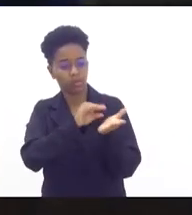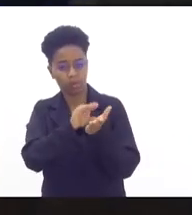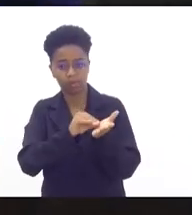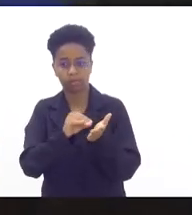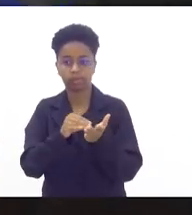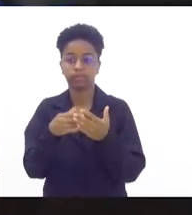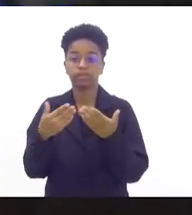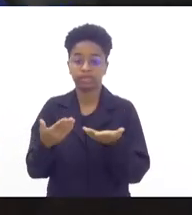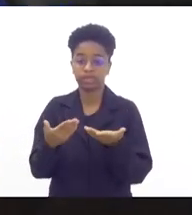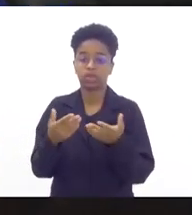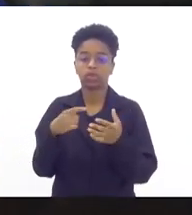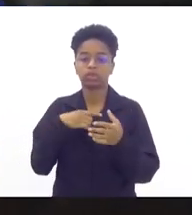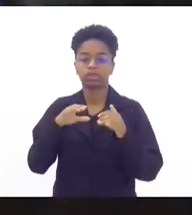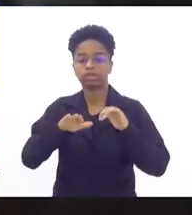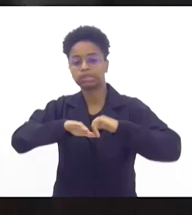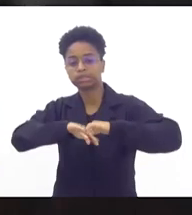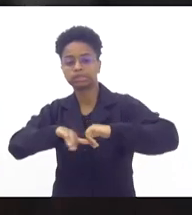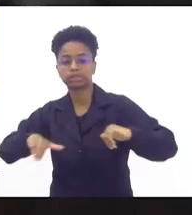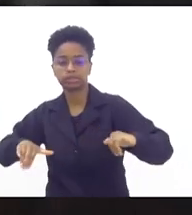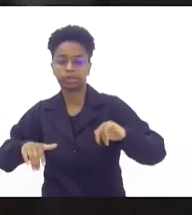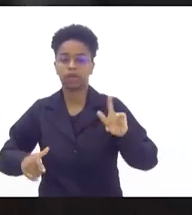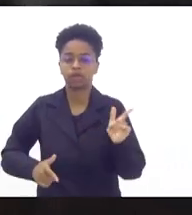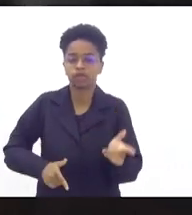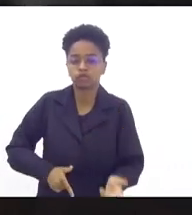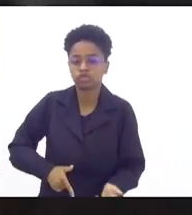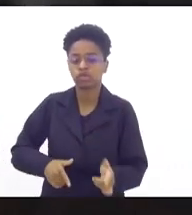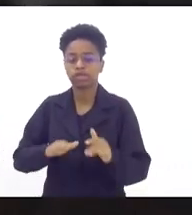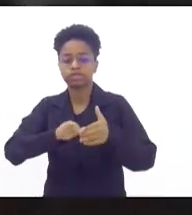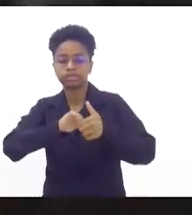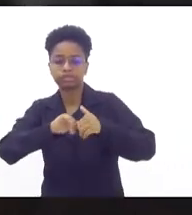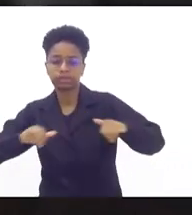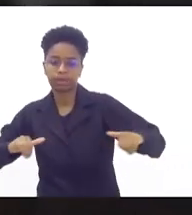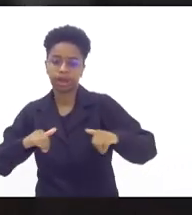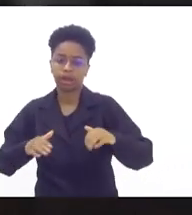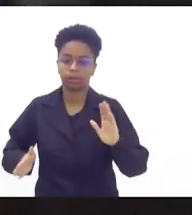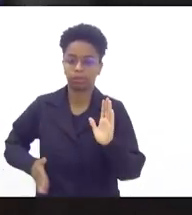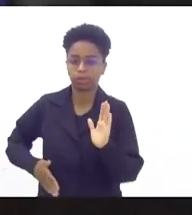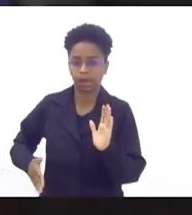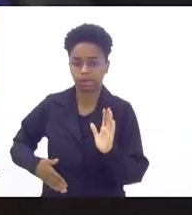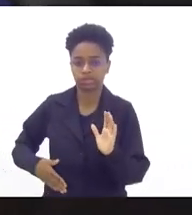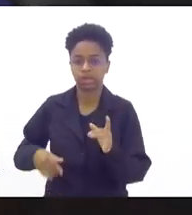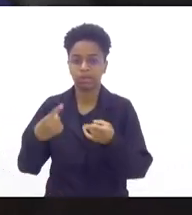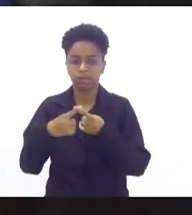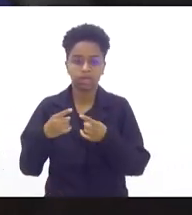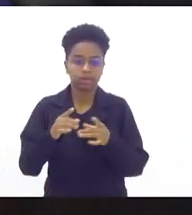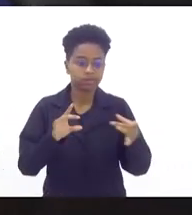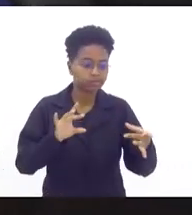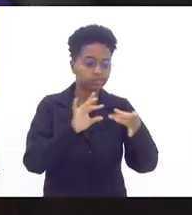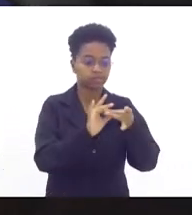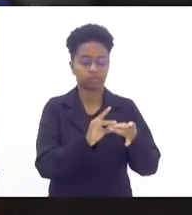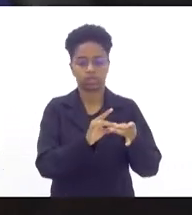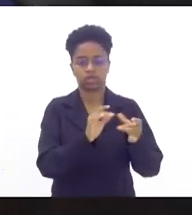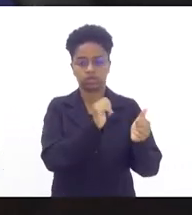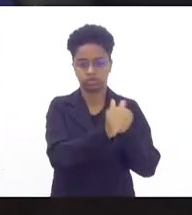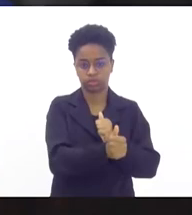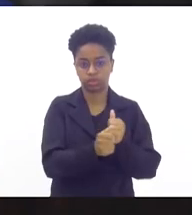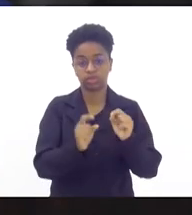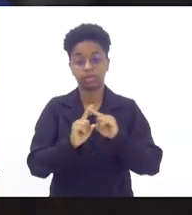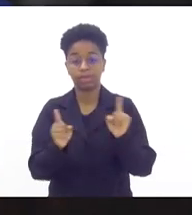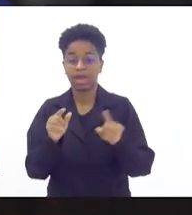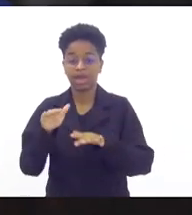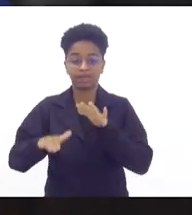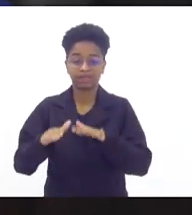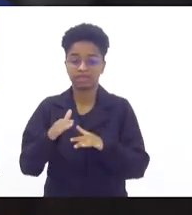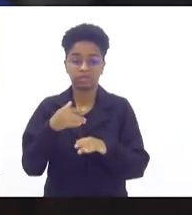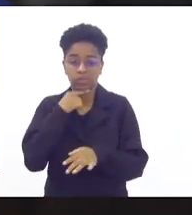e sua afasta da calamidade pública que a vez Às vezes bate a sua porta e nem ao estádio para